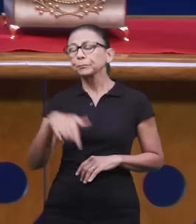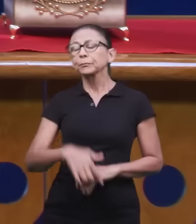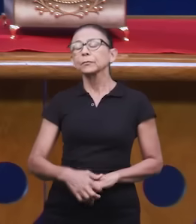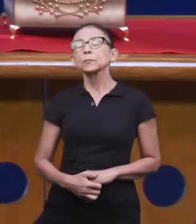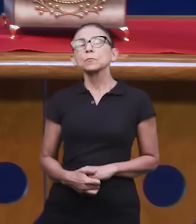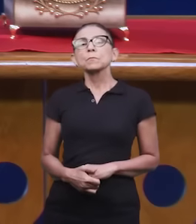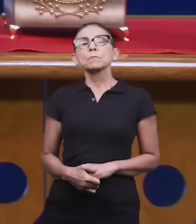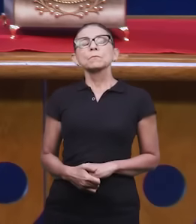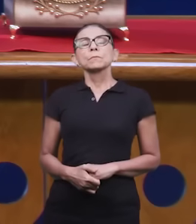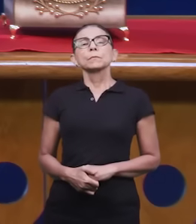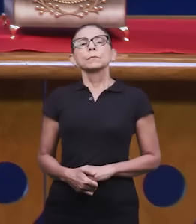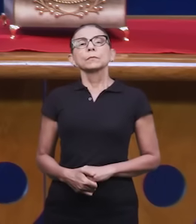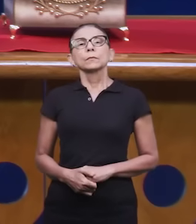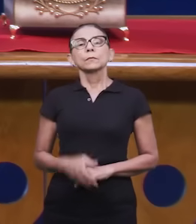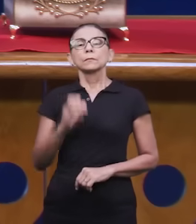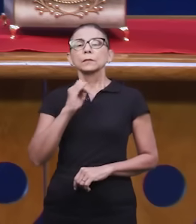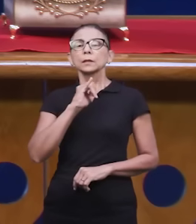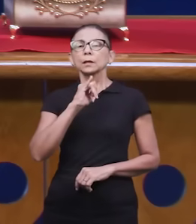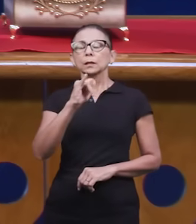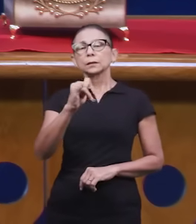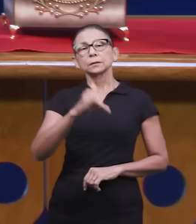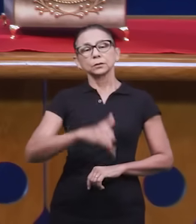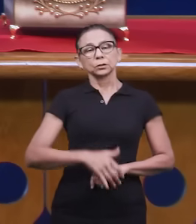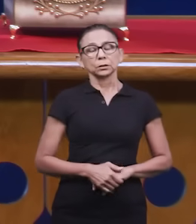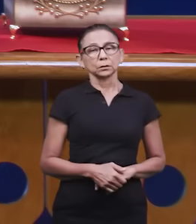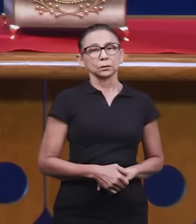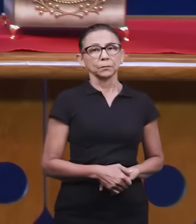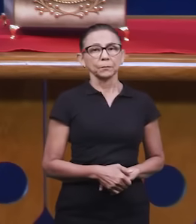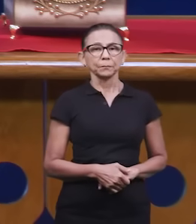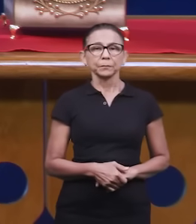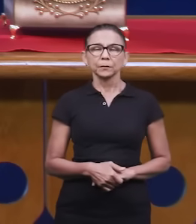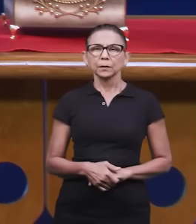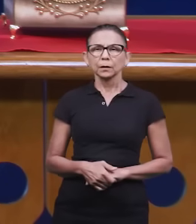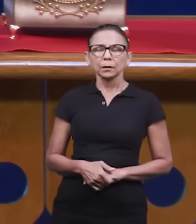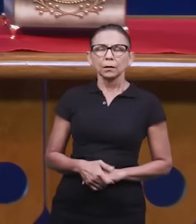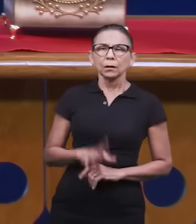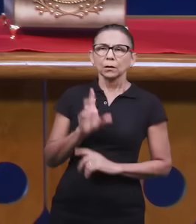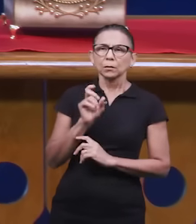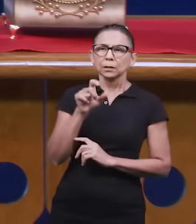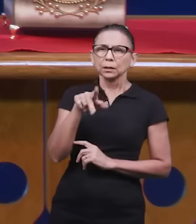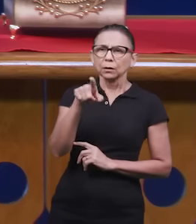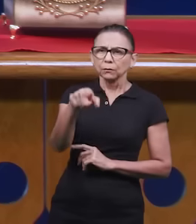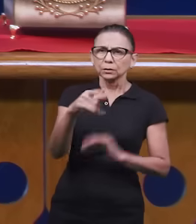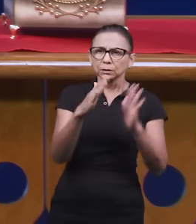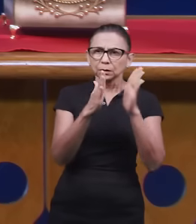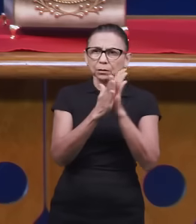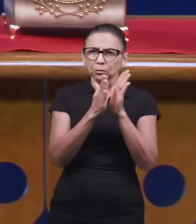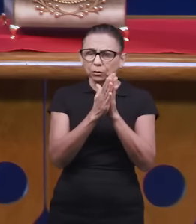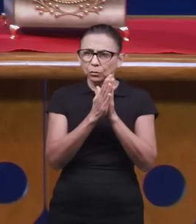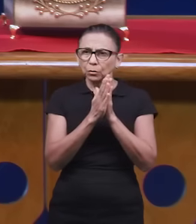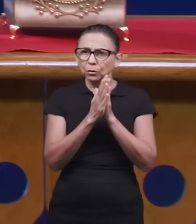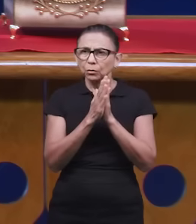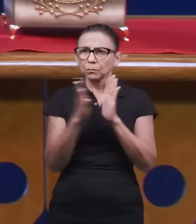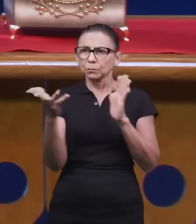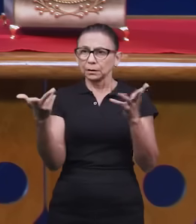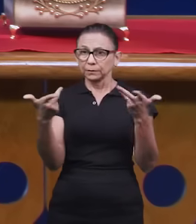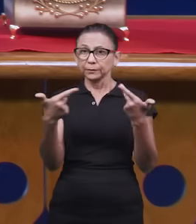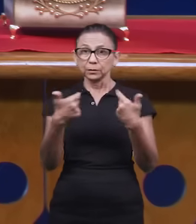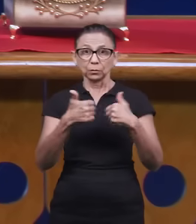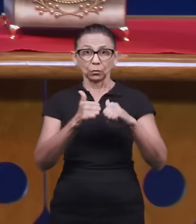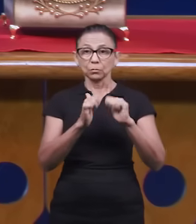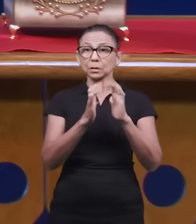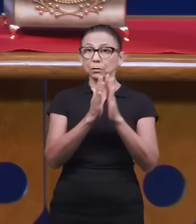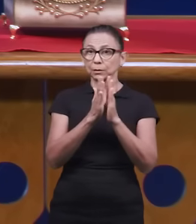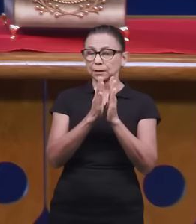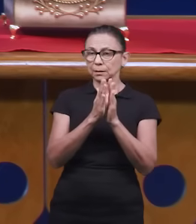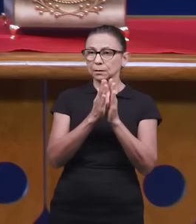vezes. E disse que ele veio em razão da sua súplica, da oração maravilhosa